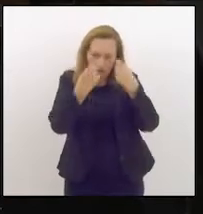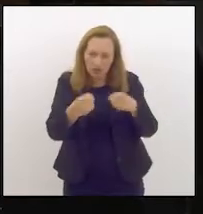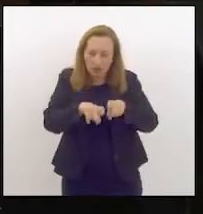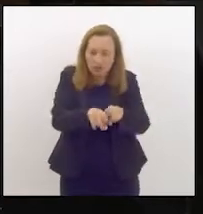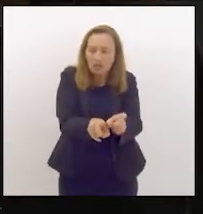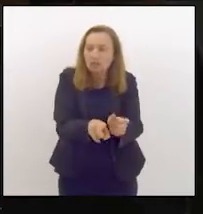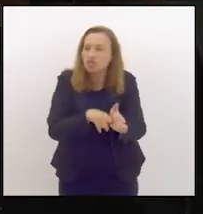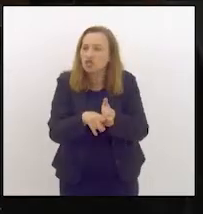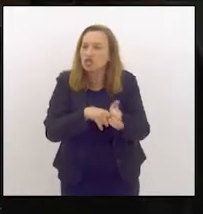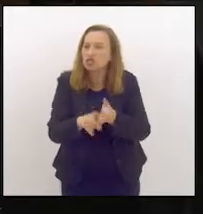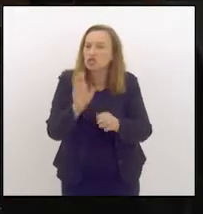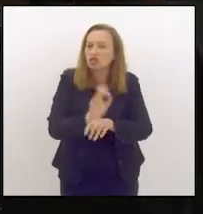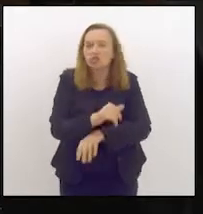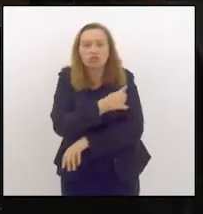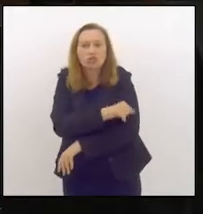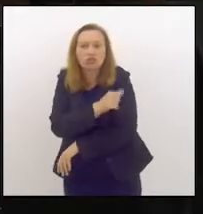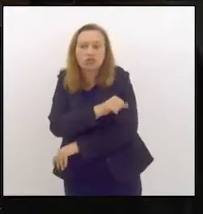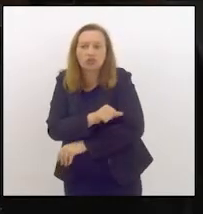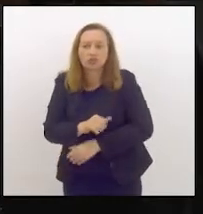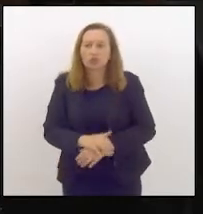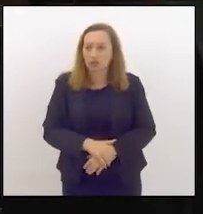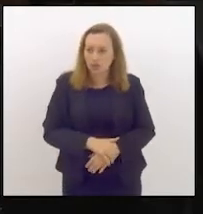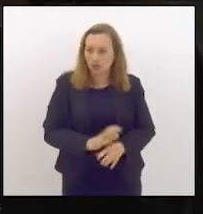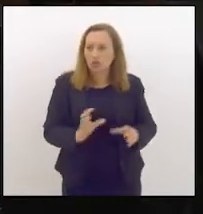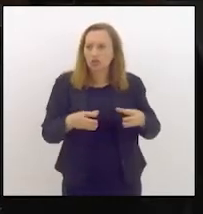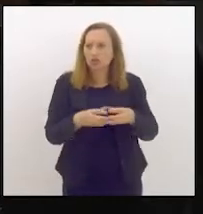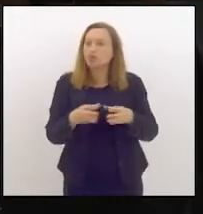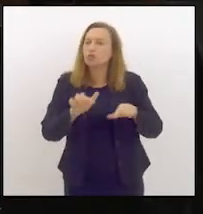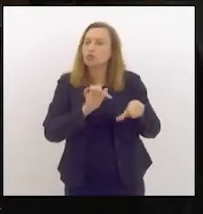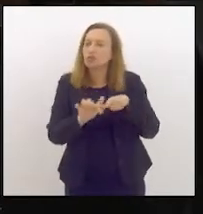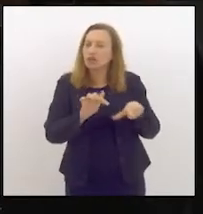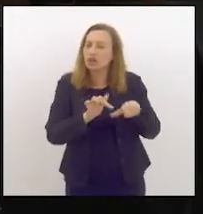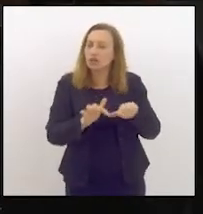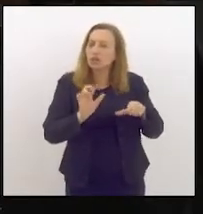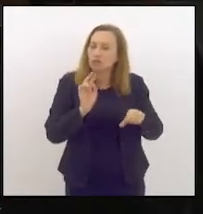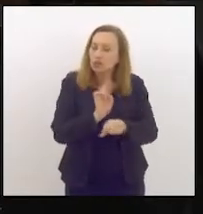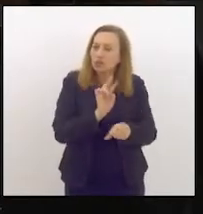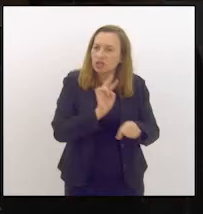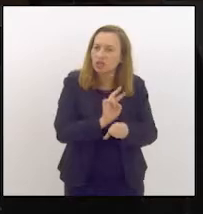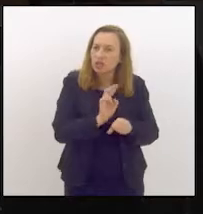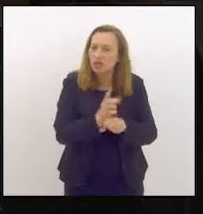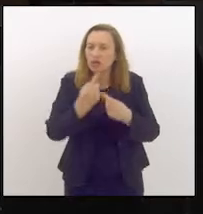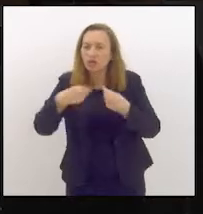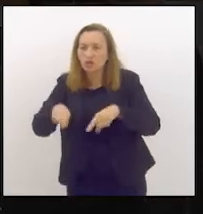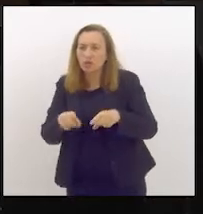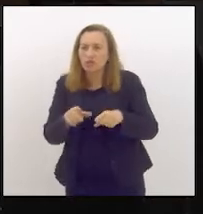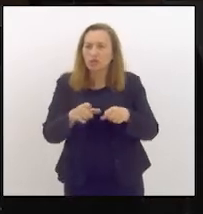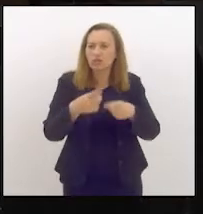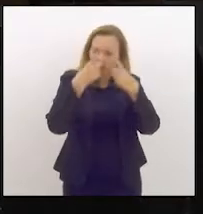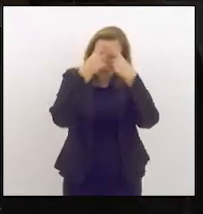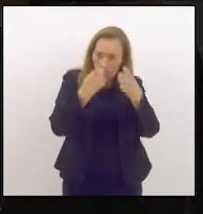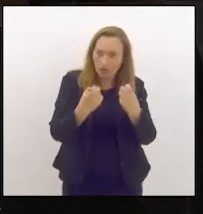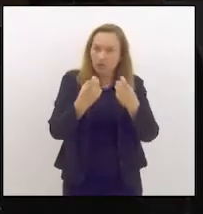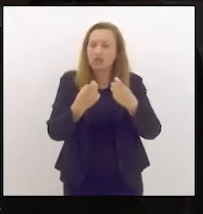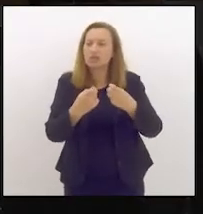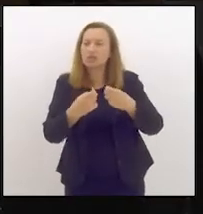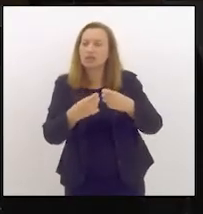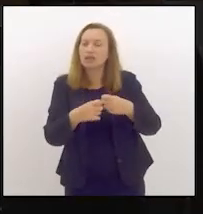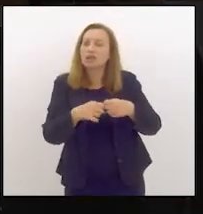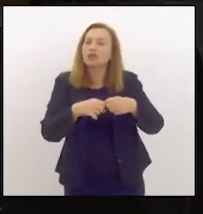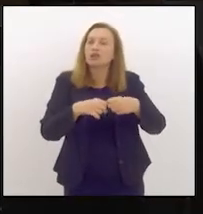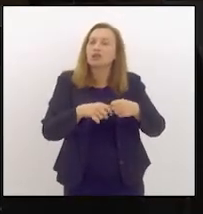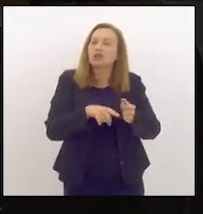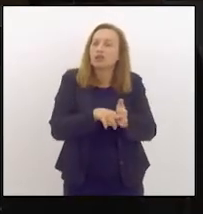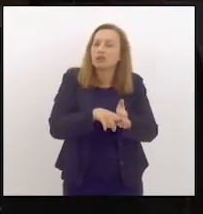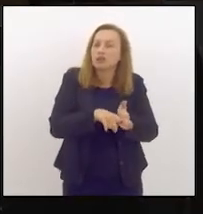no âmbito do Estado do Rio de Janeiro que algum grupo de trabalho de prevenção e Combate à violência obstétrica que esse é um espaço